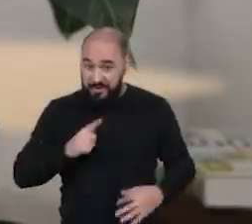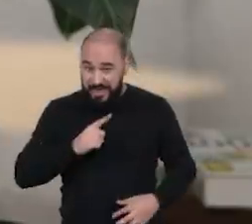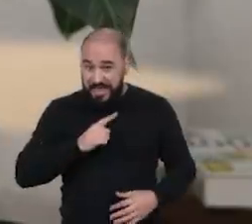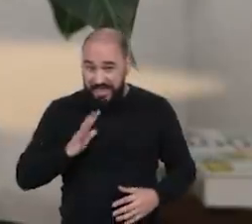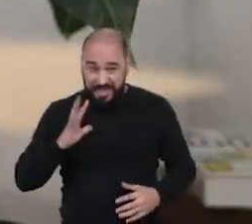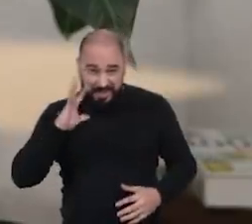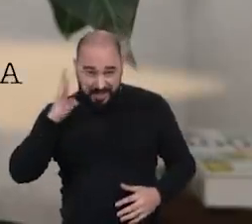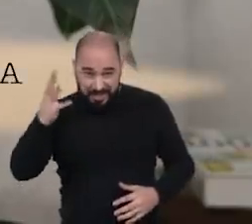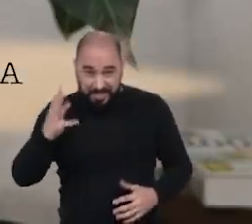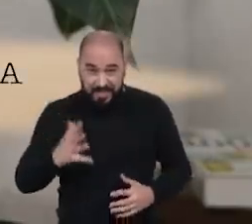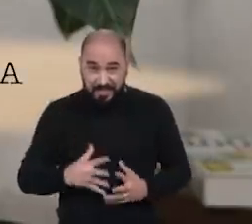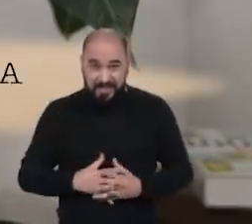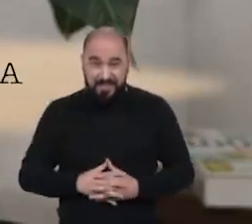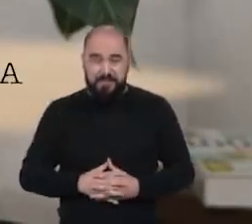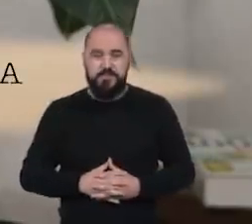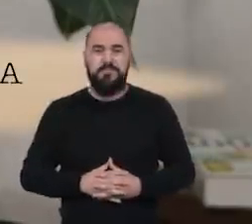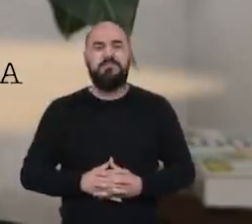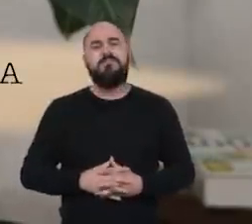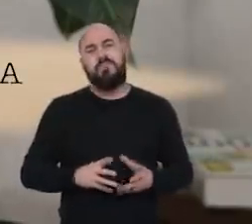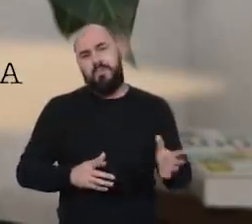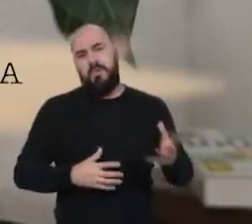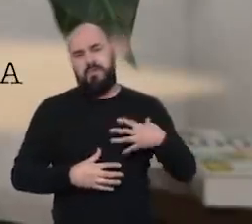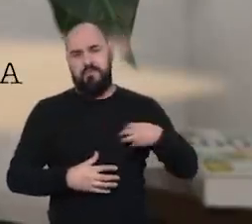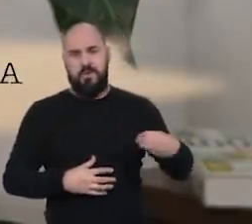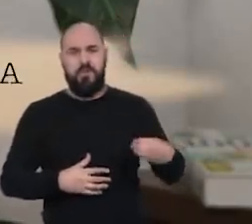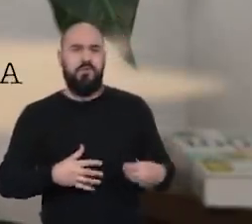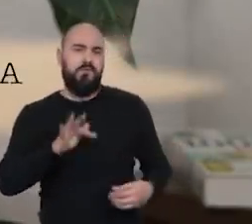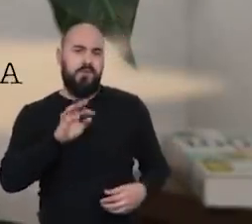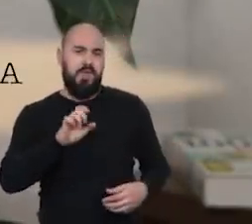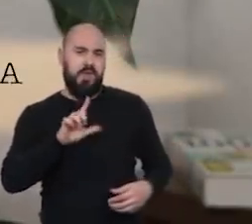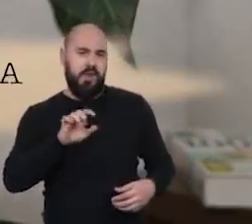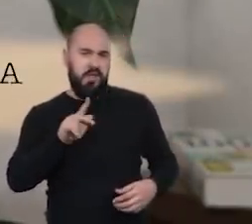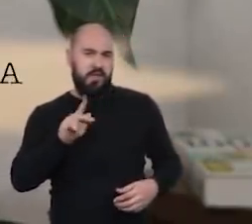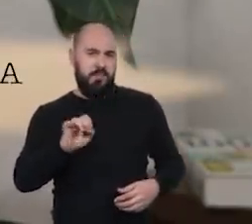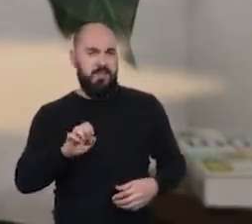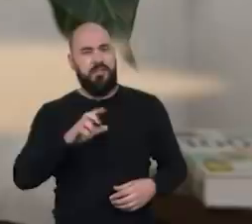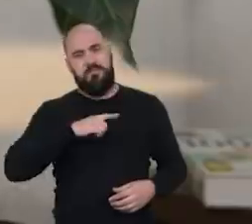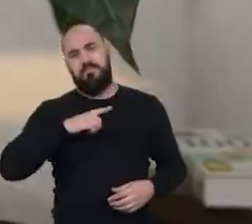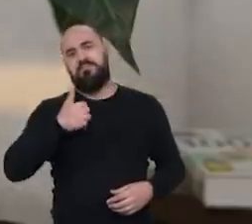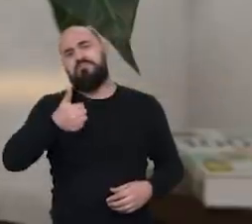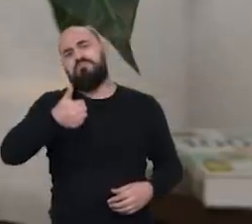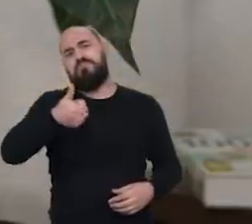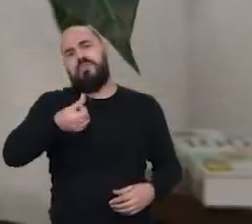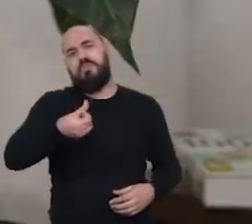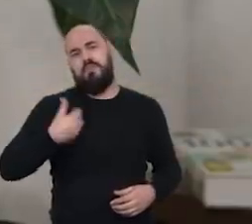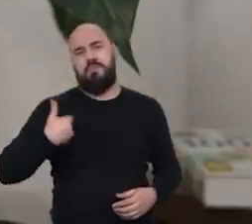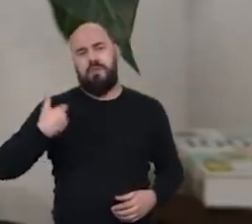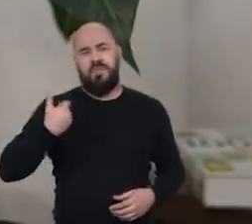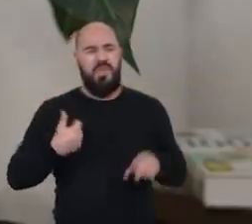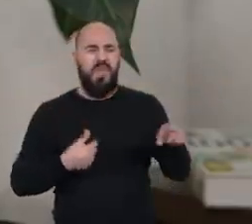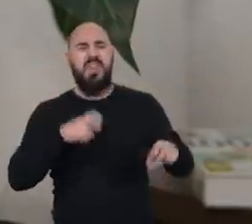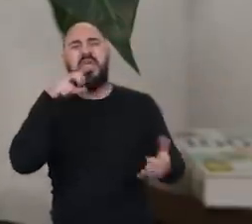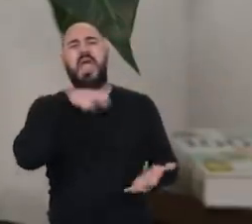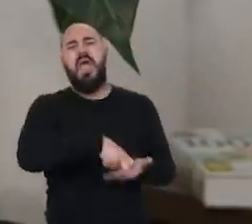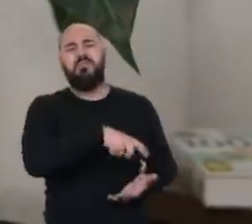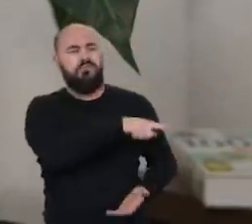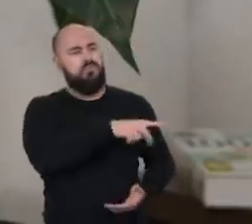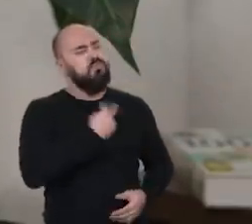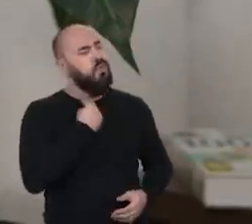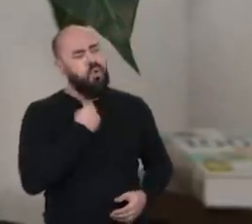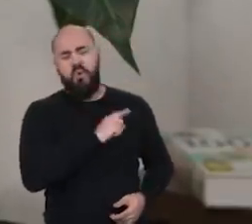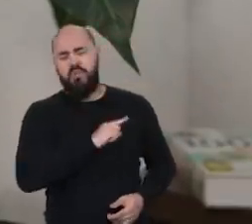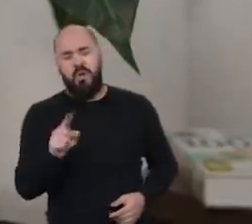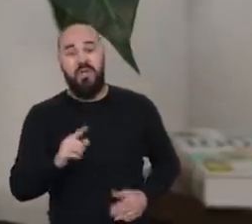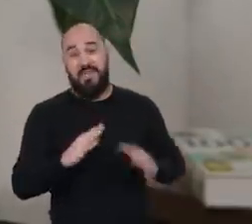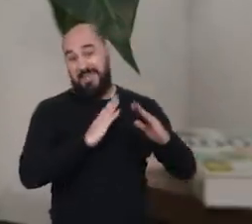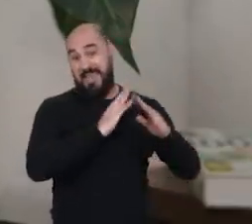tinha 16 anos de idade, ele estava de castigo, porque ele queria sair, 16 anos quer sair de